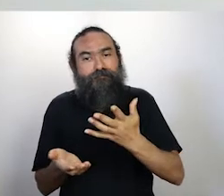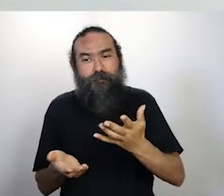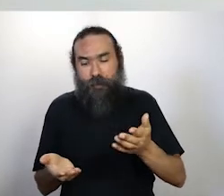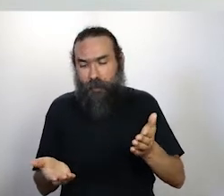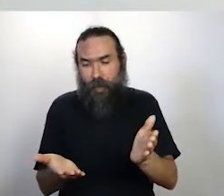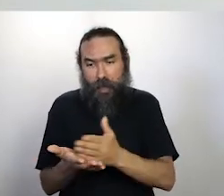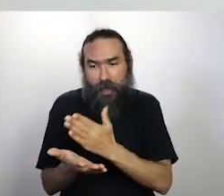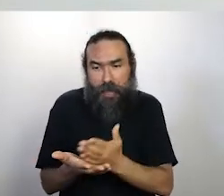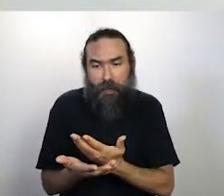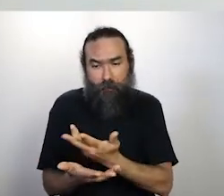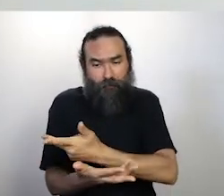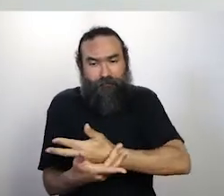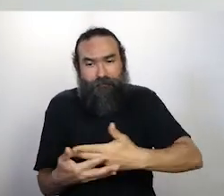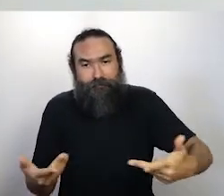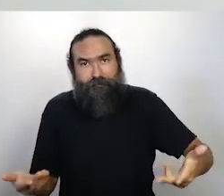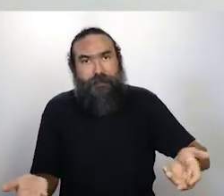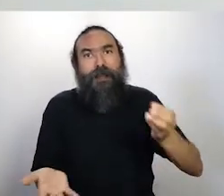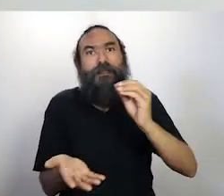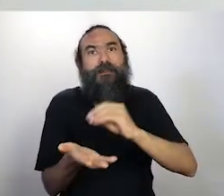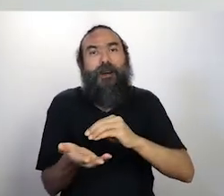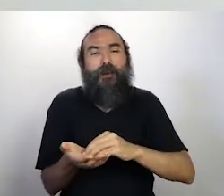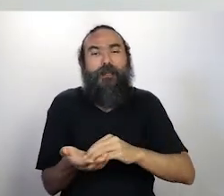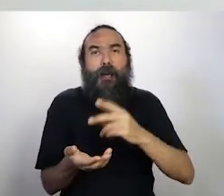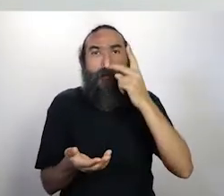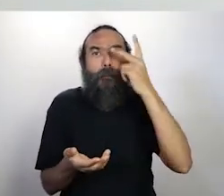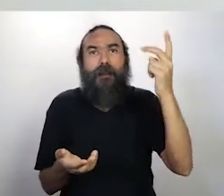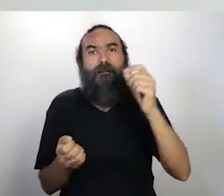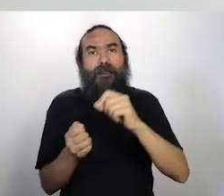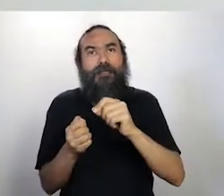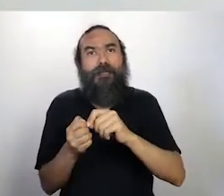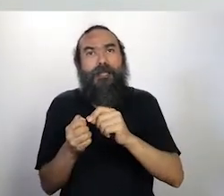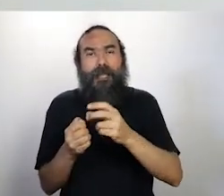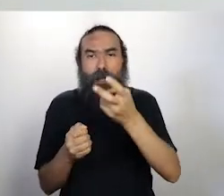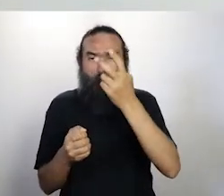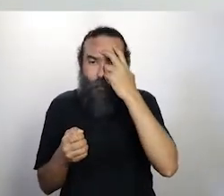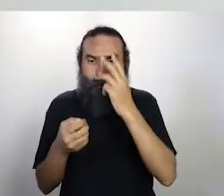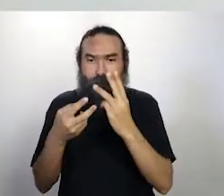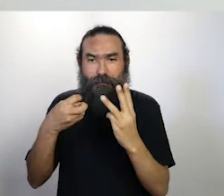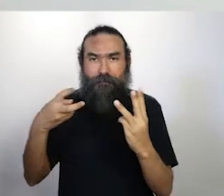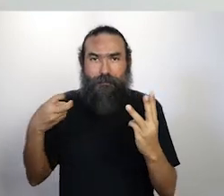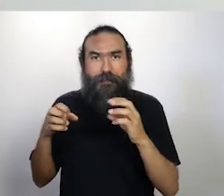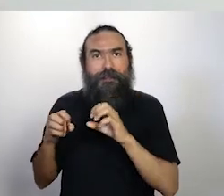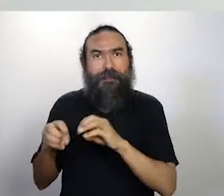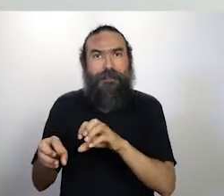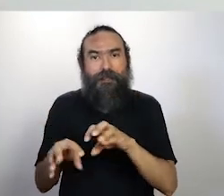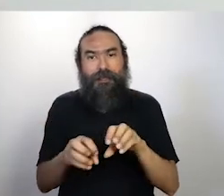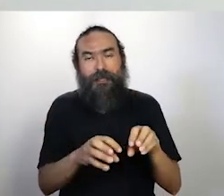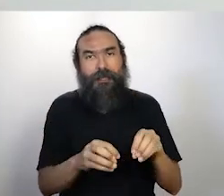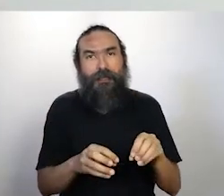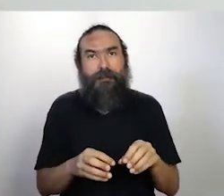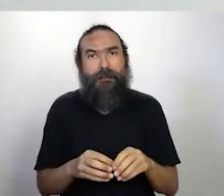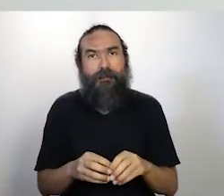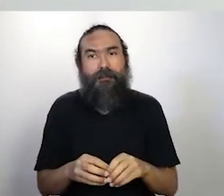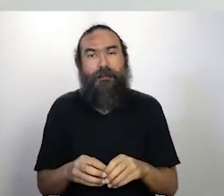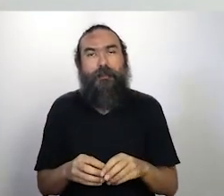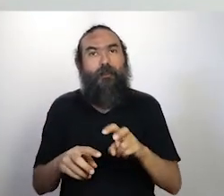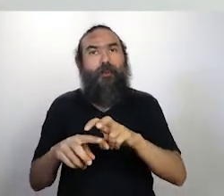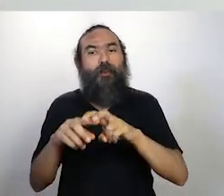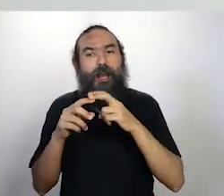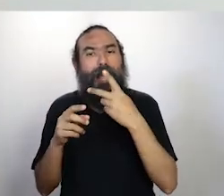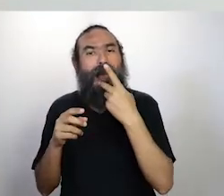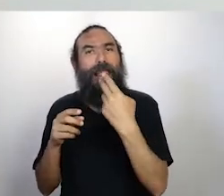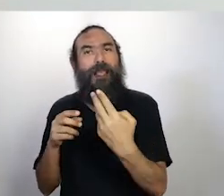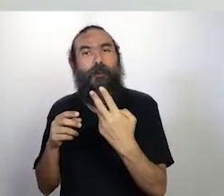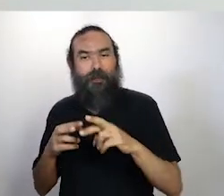que existe uma tradução do ensino, né, para a língua, e coisa que